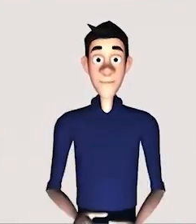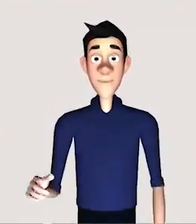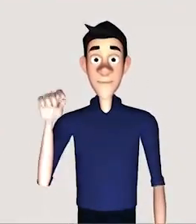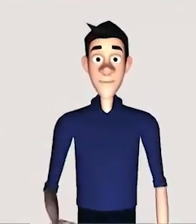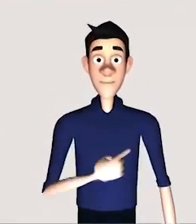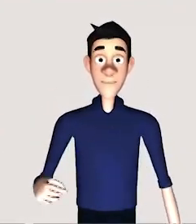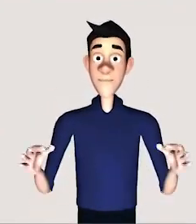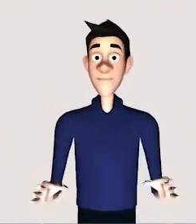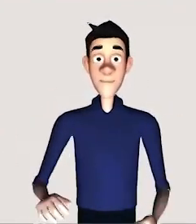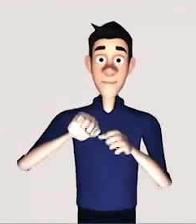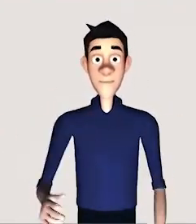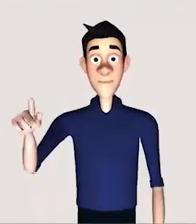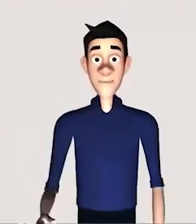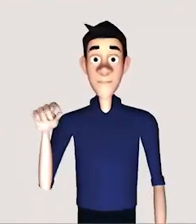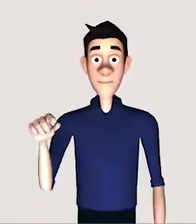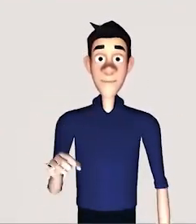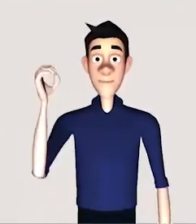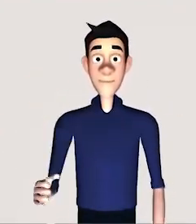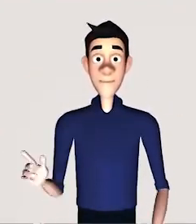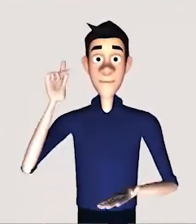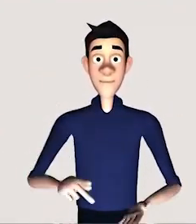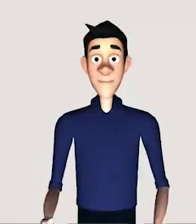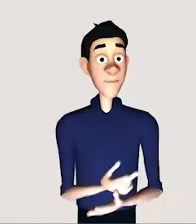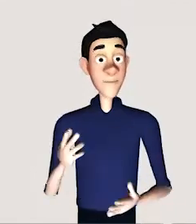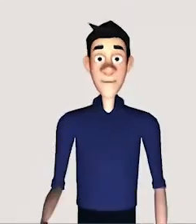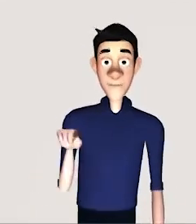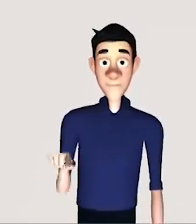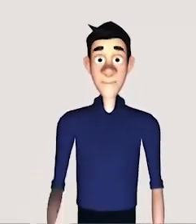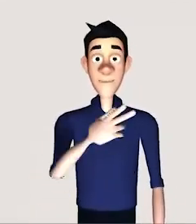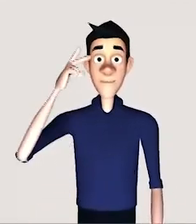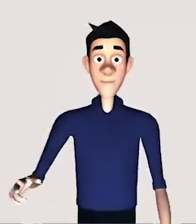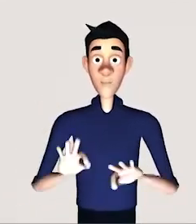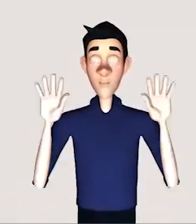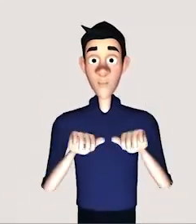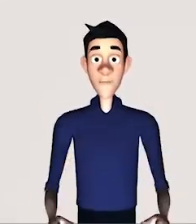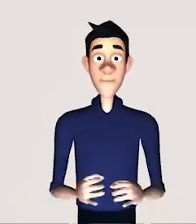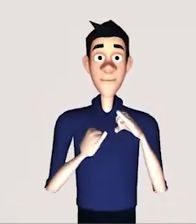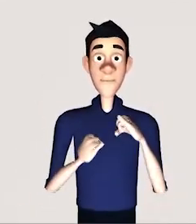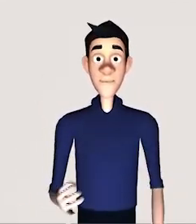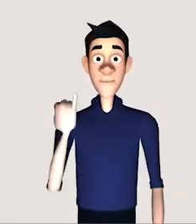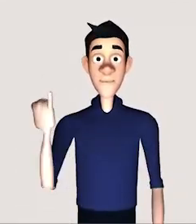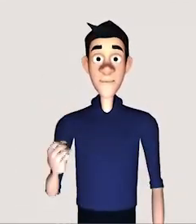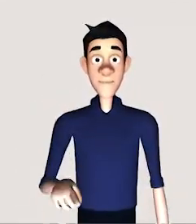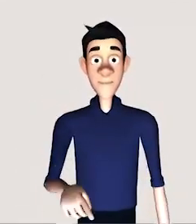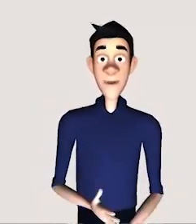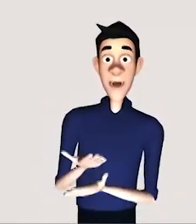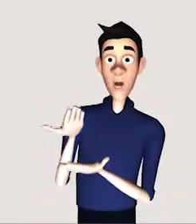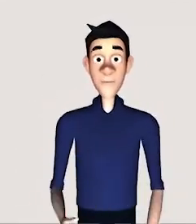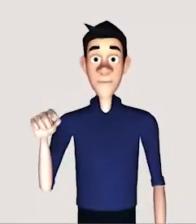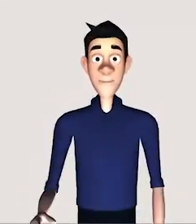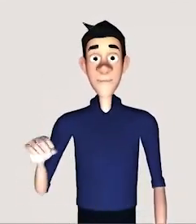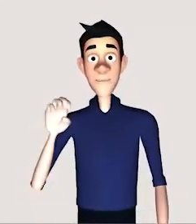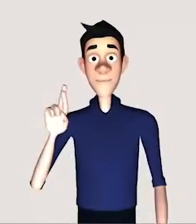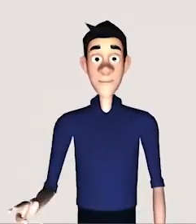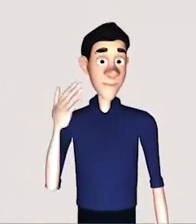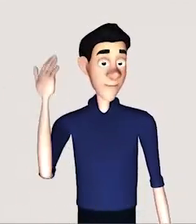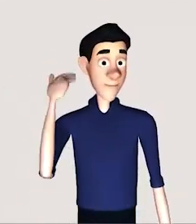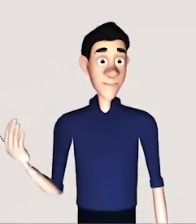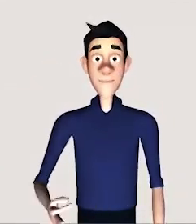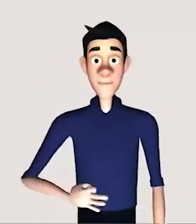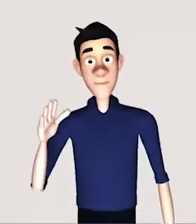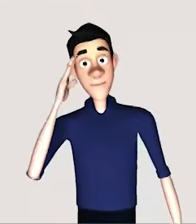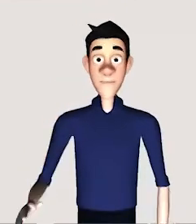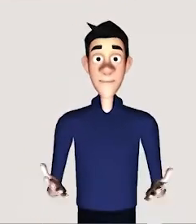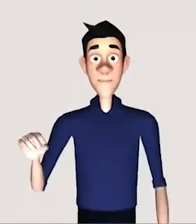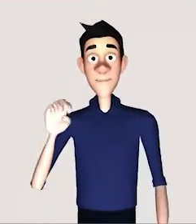justamente entender quais são os conceitos, quais são os tipos, como é que eu aplico esses tipos e de que ponto